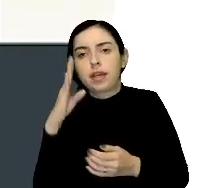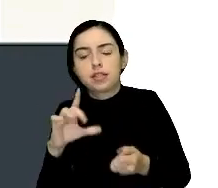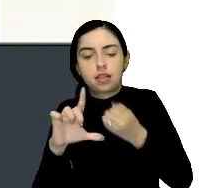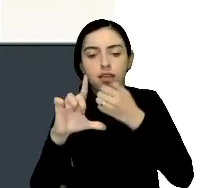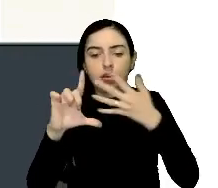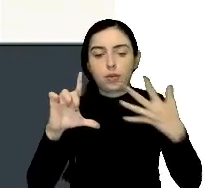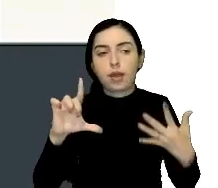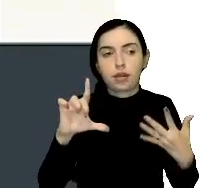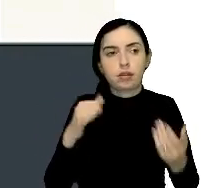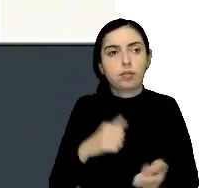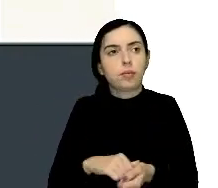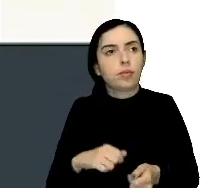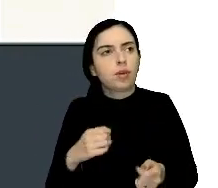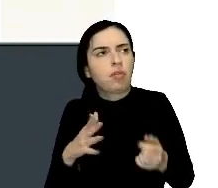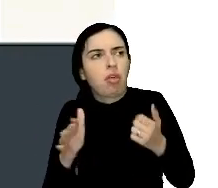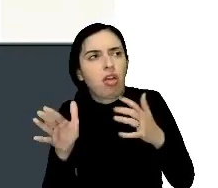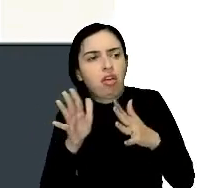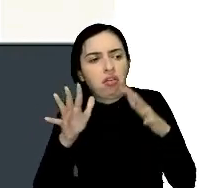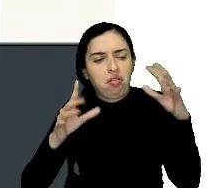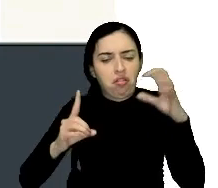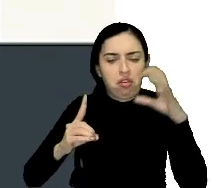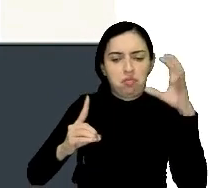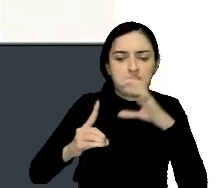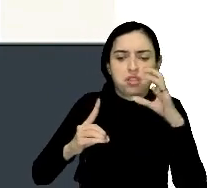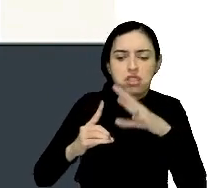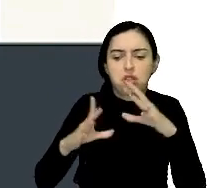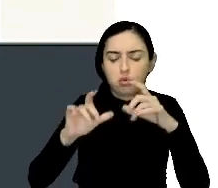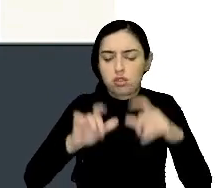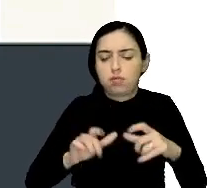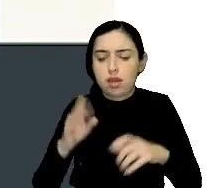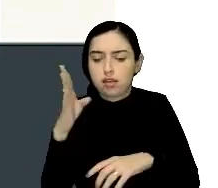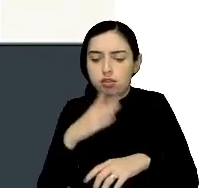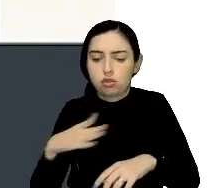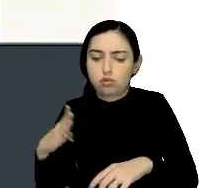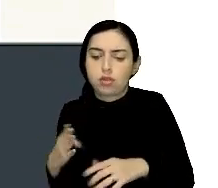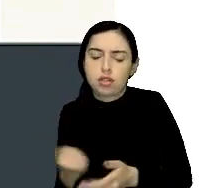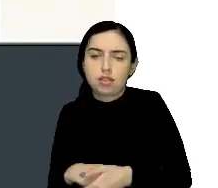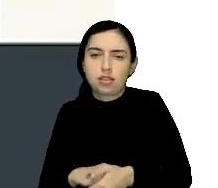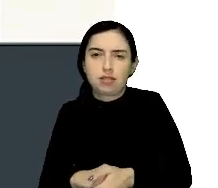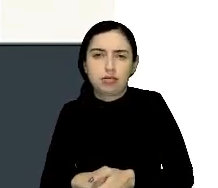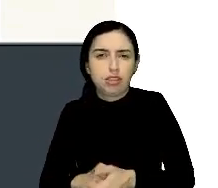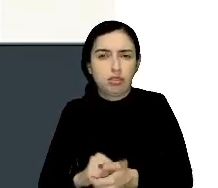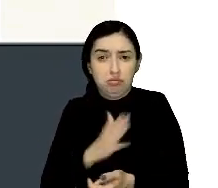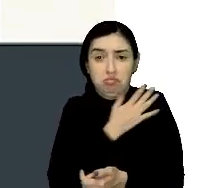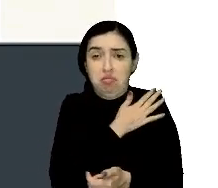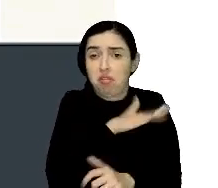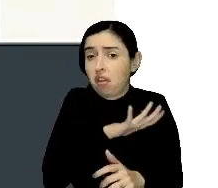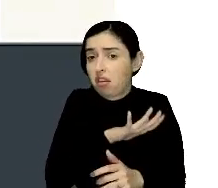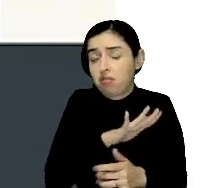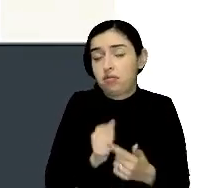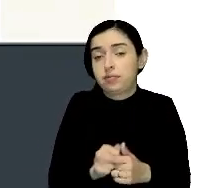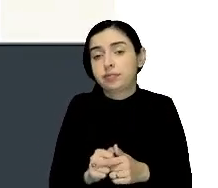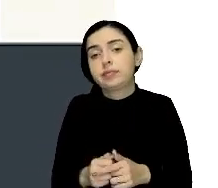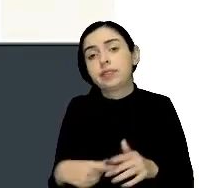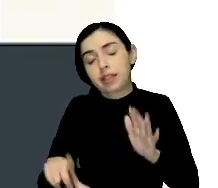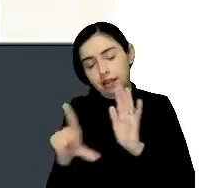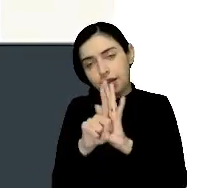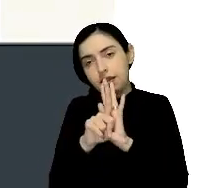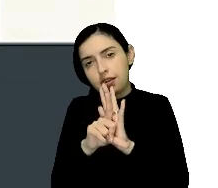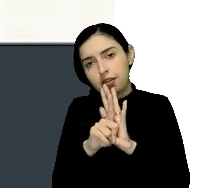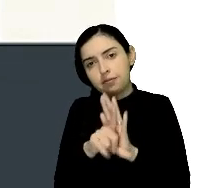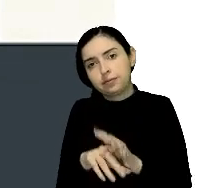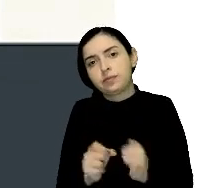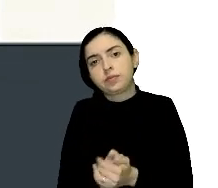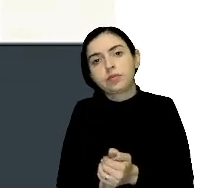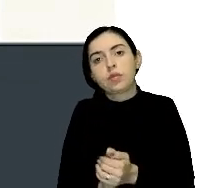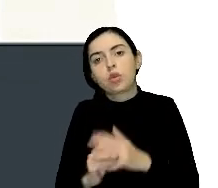perseguição desse grupo no território nacional é odiosa, por isso se encaixa na legislação sobre refugiados.